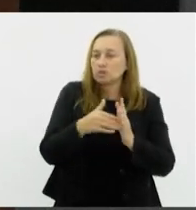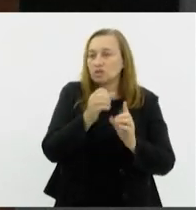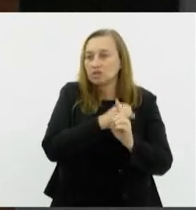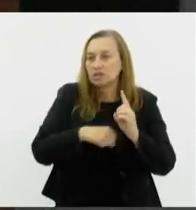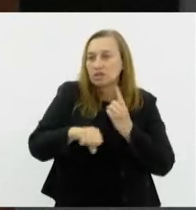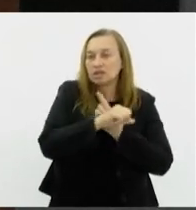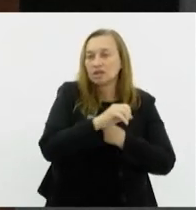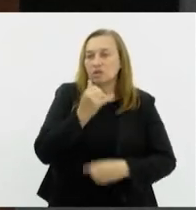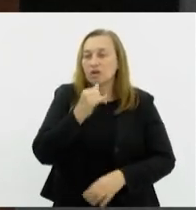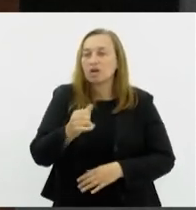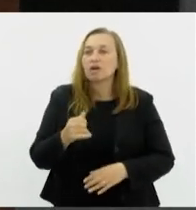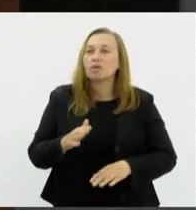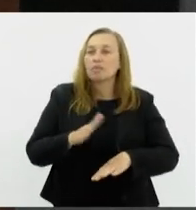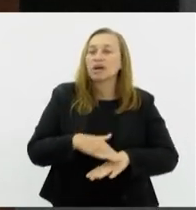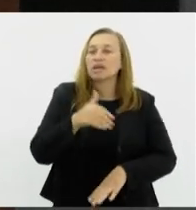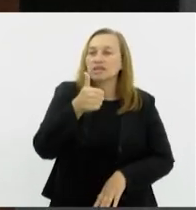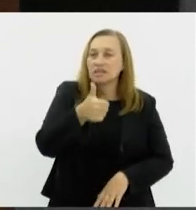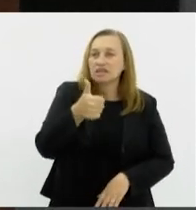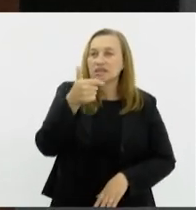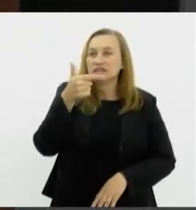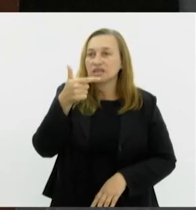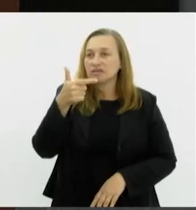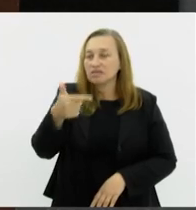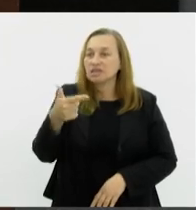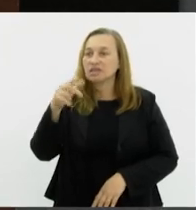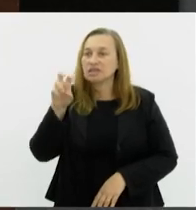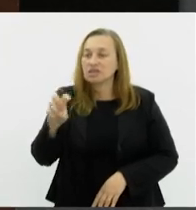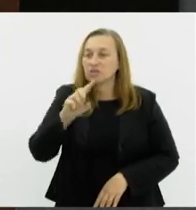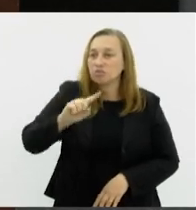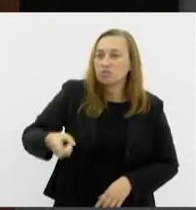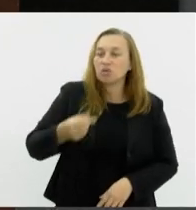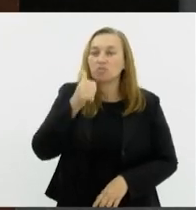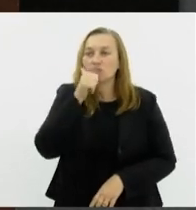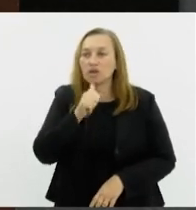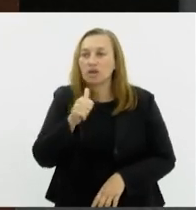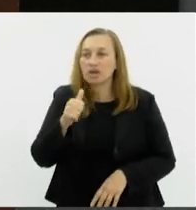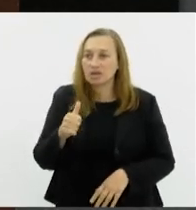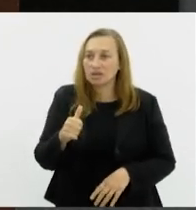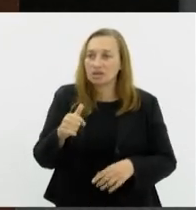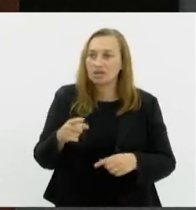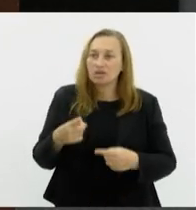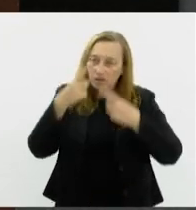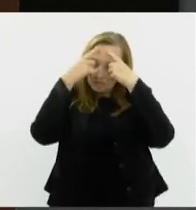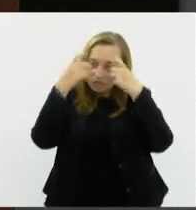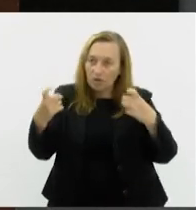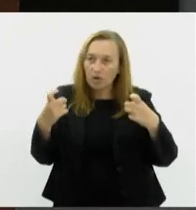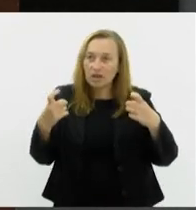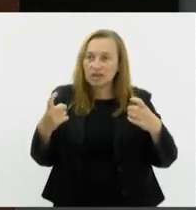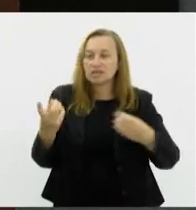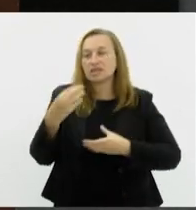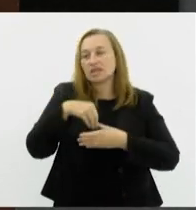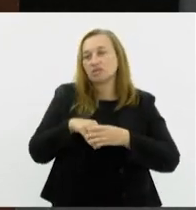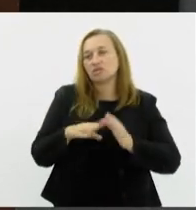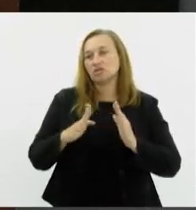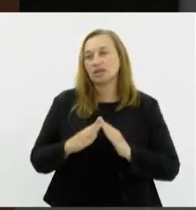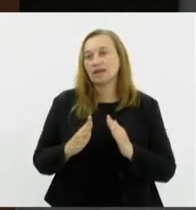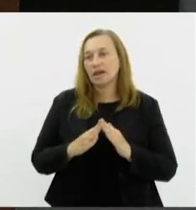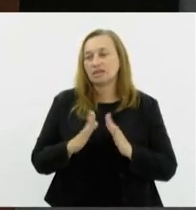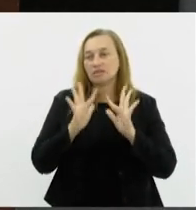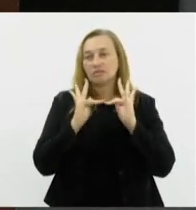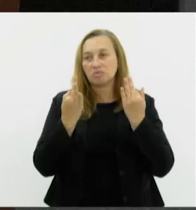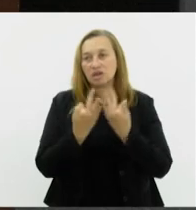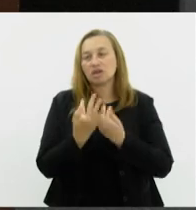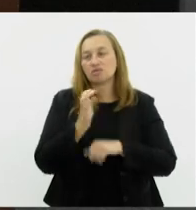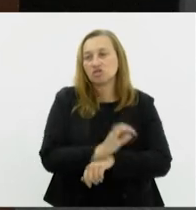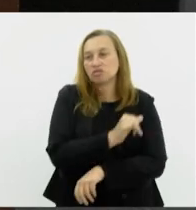São mais de 125 mil mulheres que foram vítimas de violência doméstica e familiar no estado do